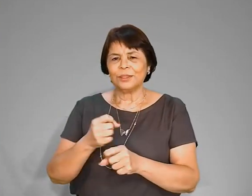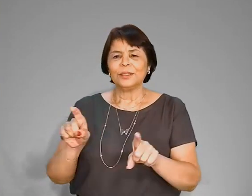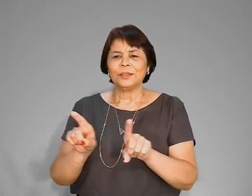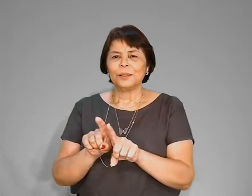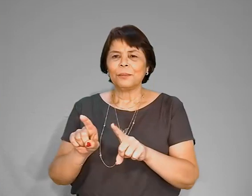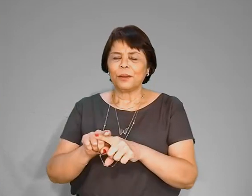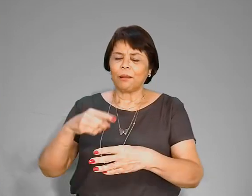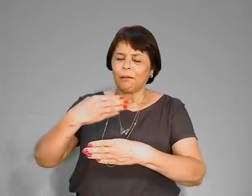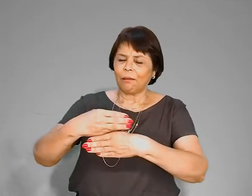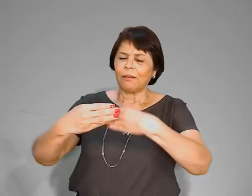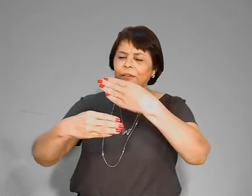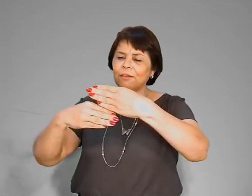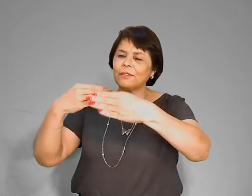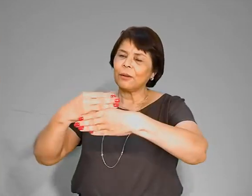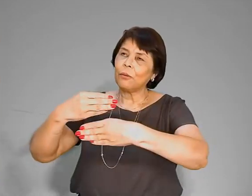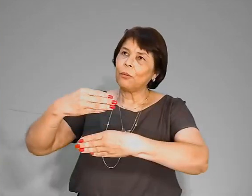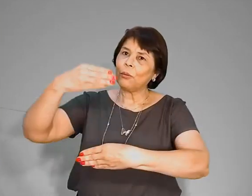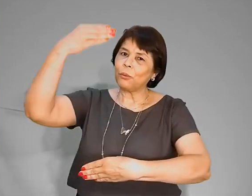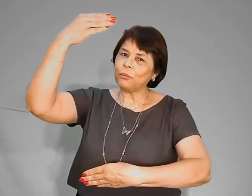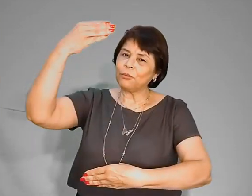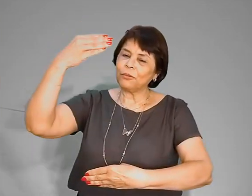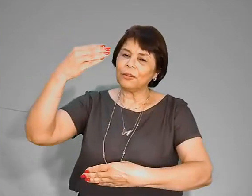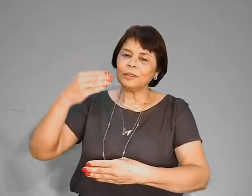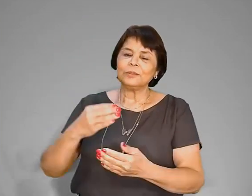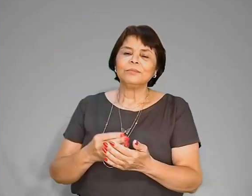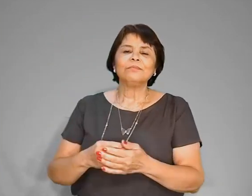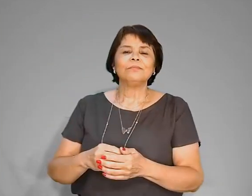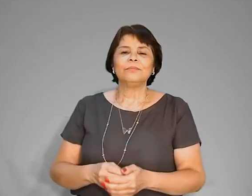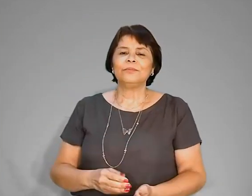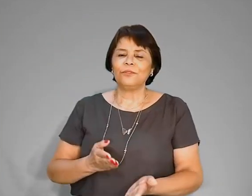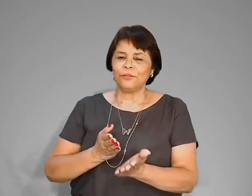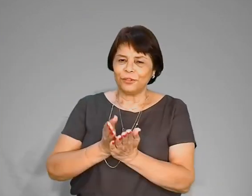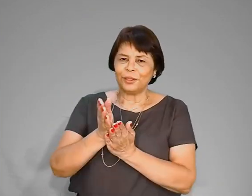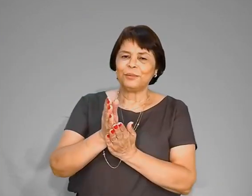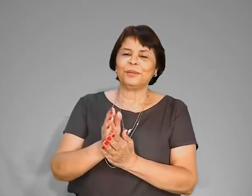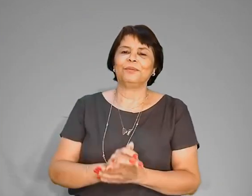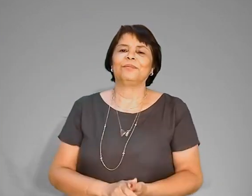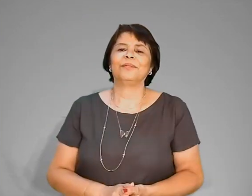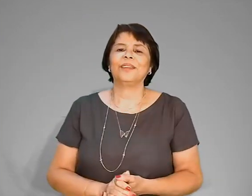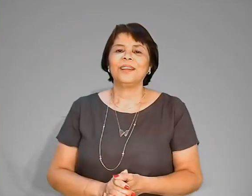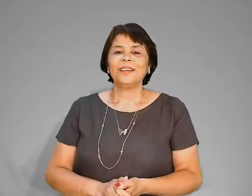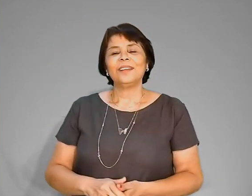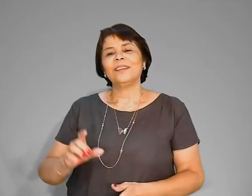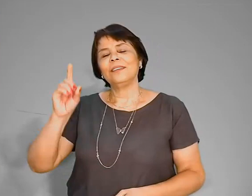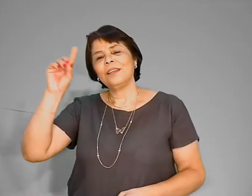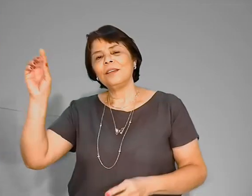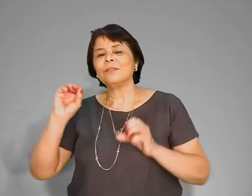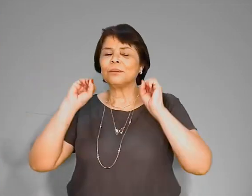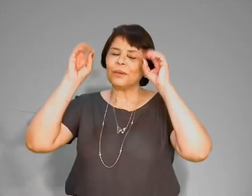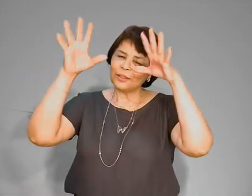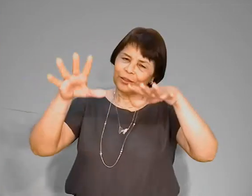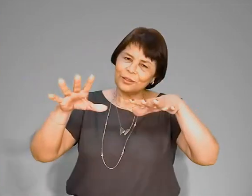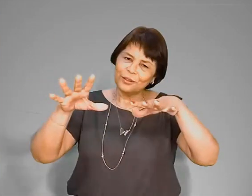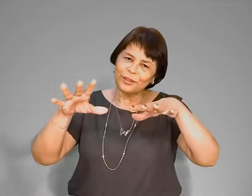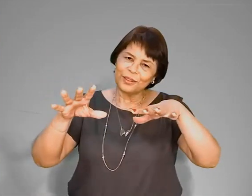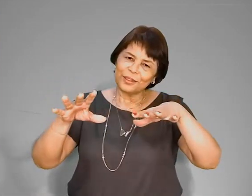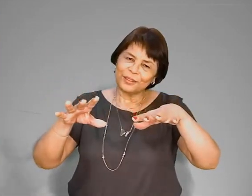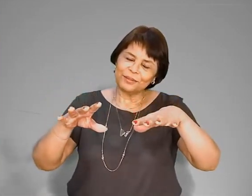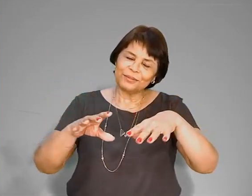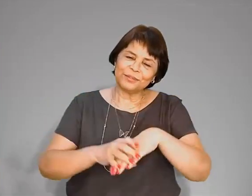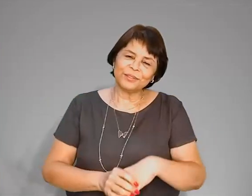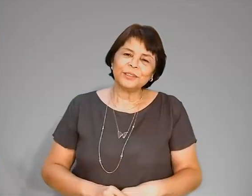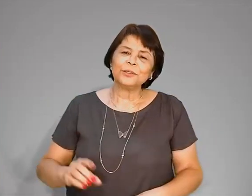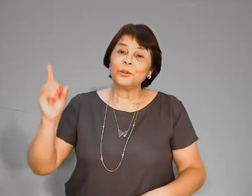dedicado ao Senhor. Legal, né? Que Deus abençoe. Você tem uma aula excelente e amanhã, domingo